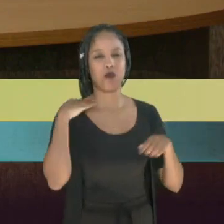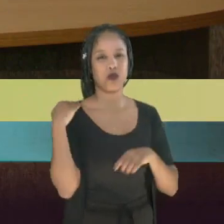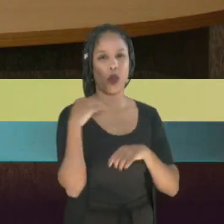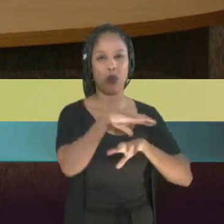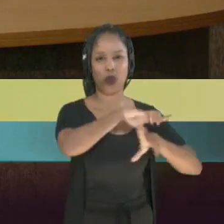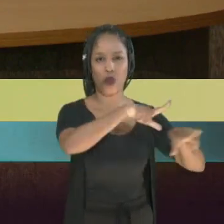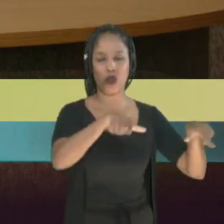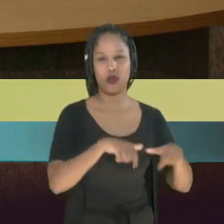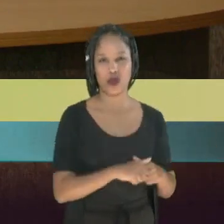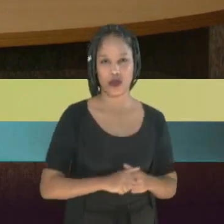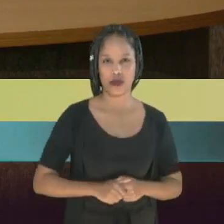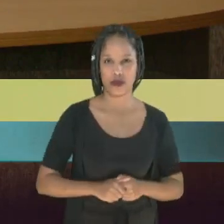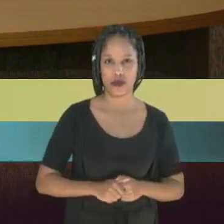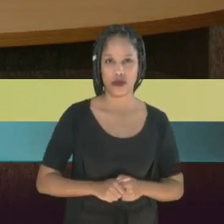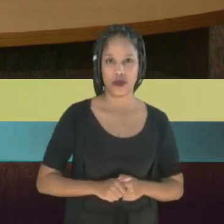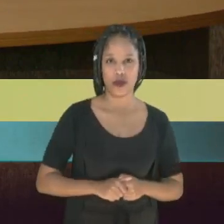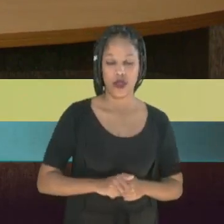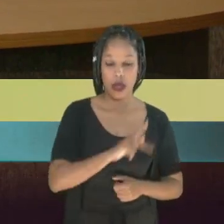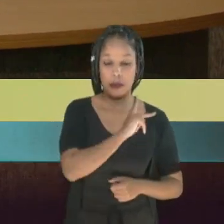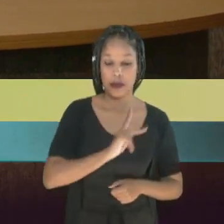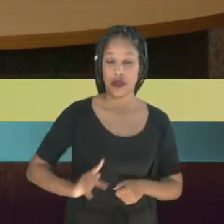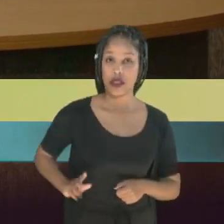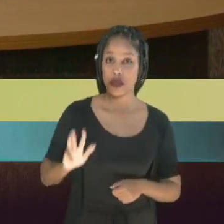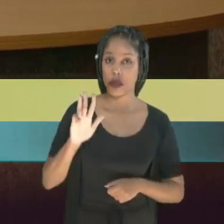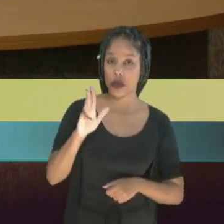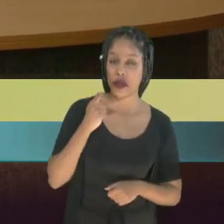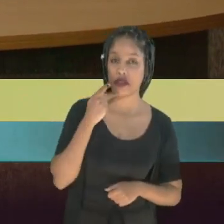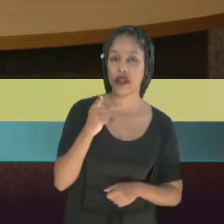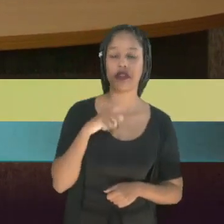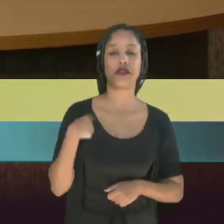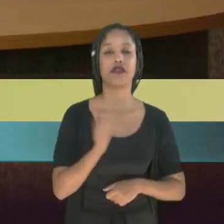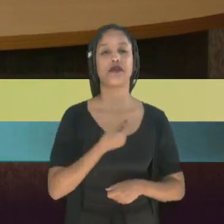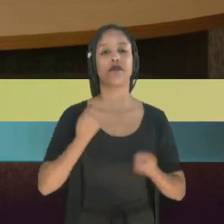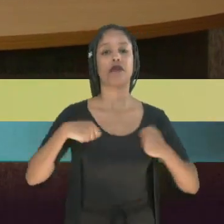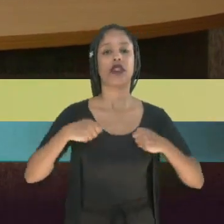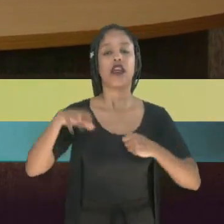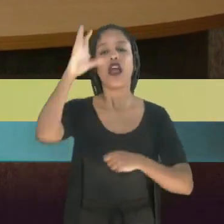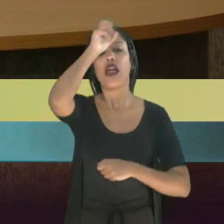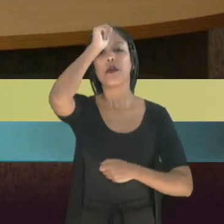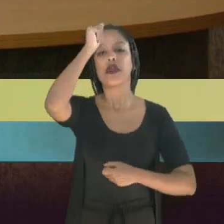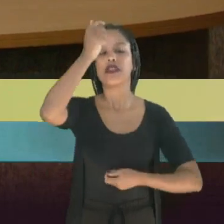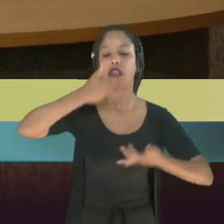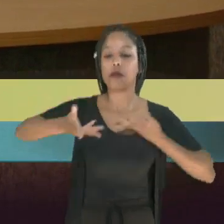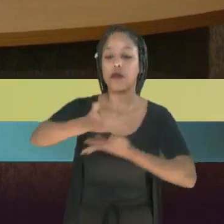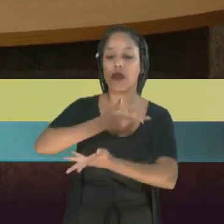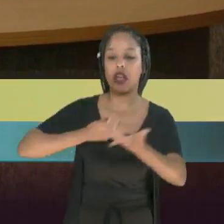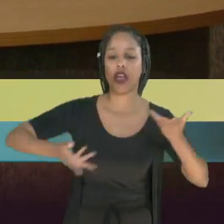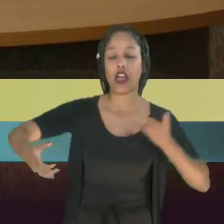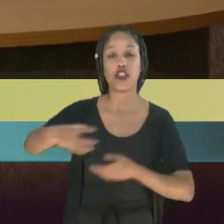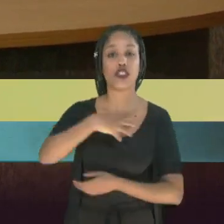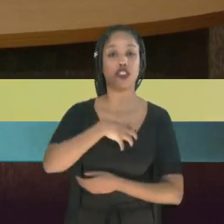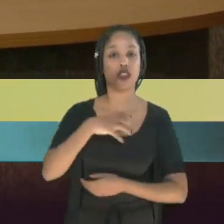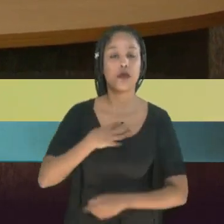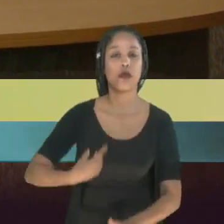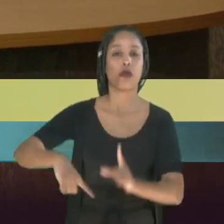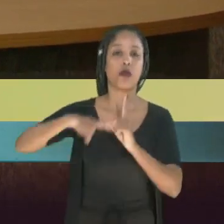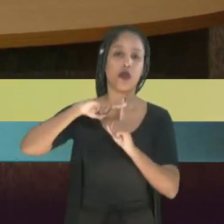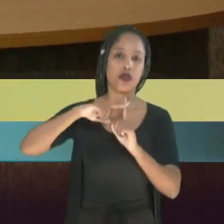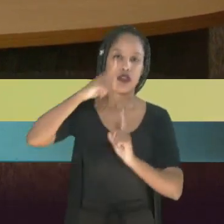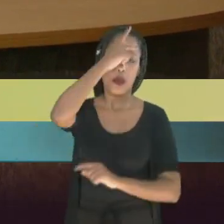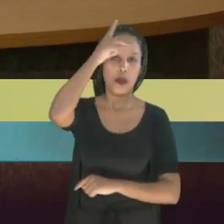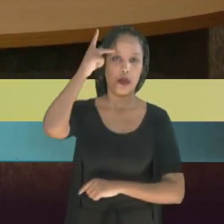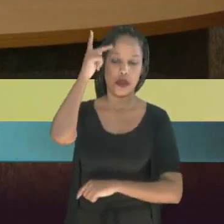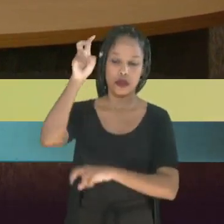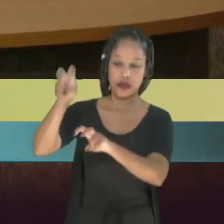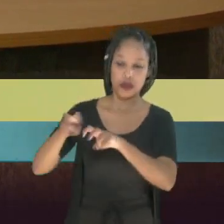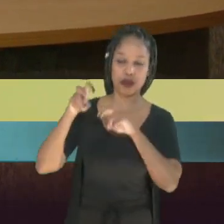tem dito que temos que aprender a conviver de forma altiva com quem produz no campo, com quem quer